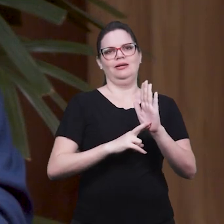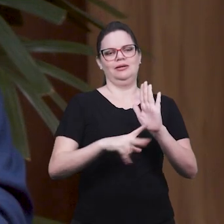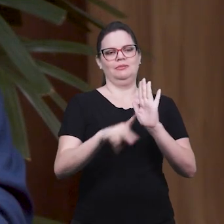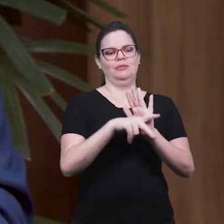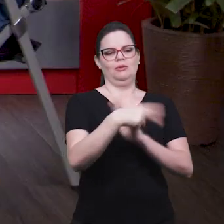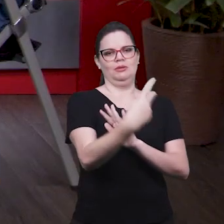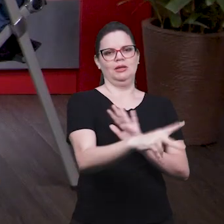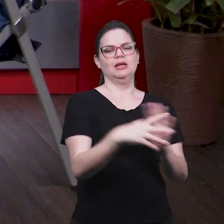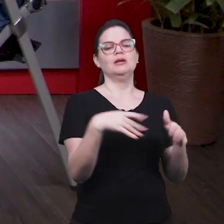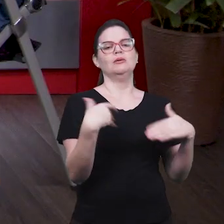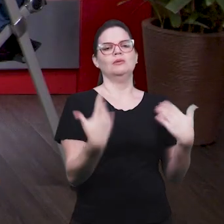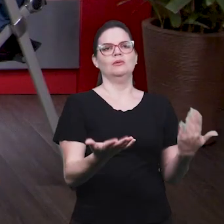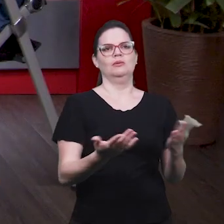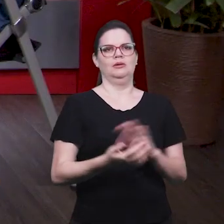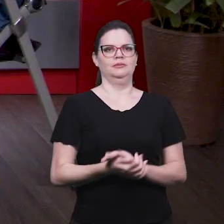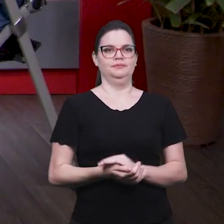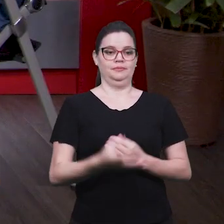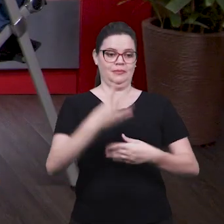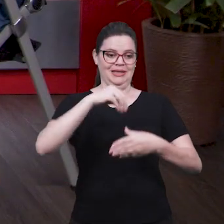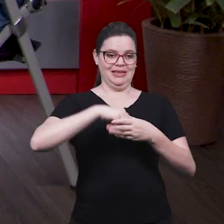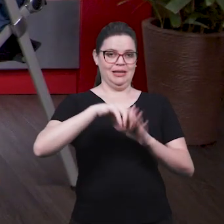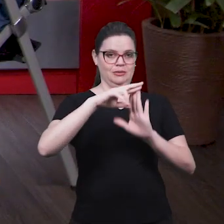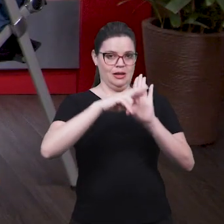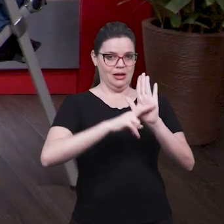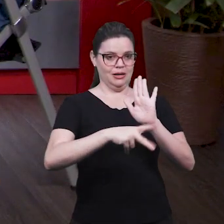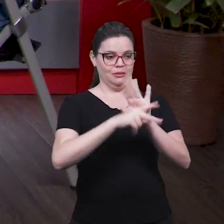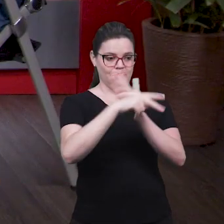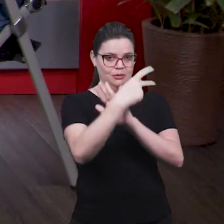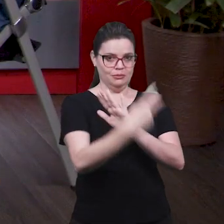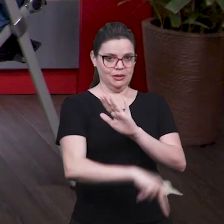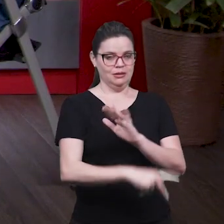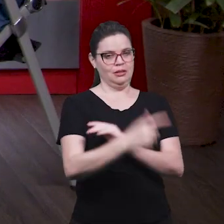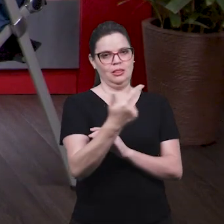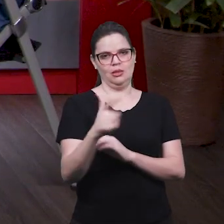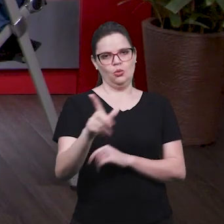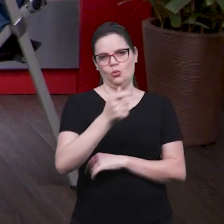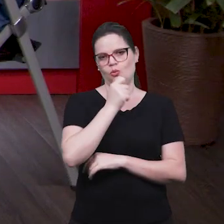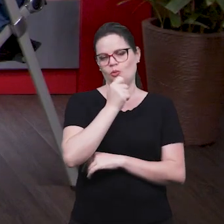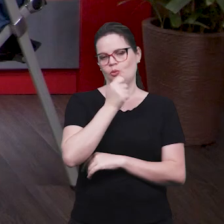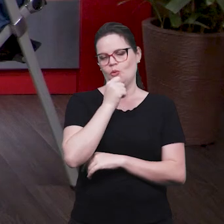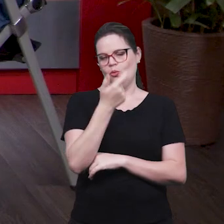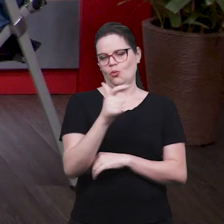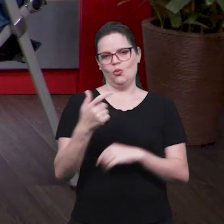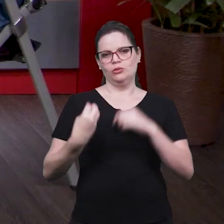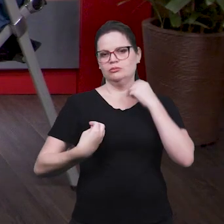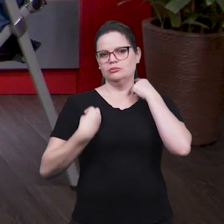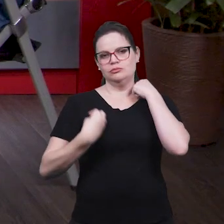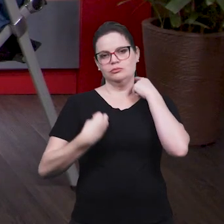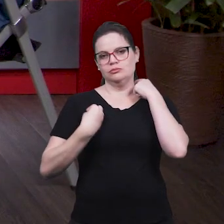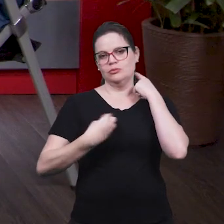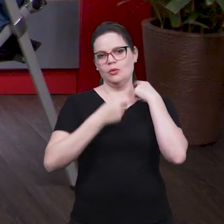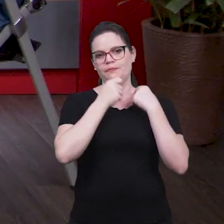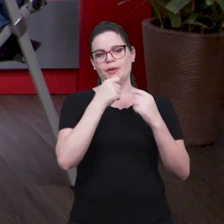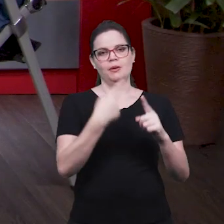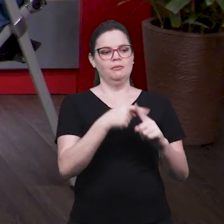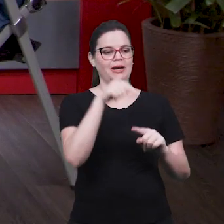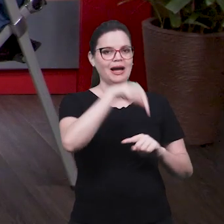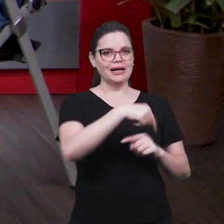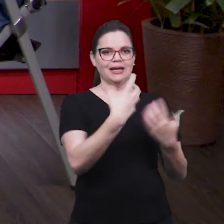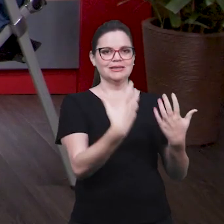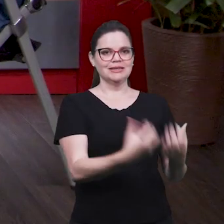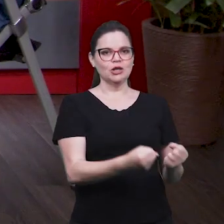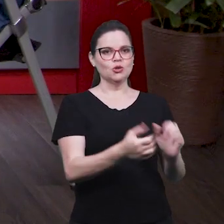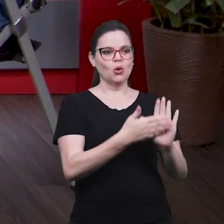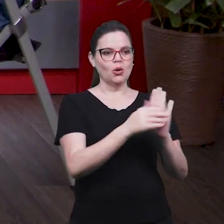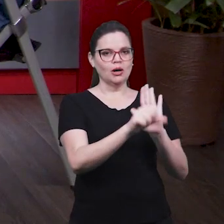Previdência Social? No regime próprio ainda não existe essa regra, porque como eu comentei, não foi feita ainda a regra